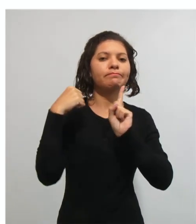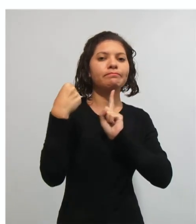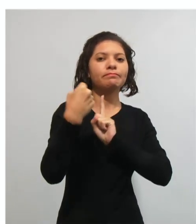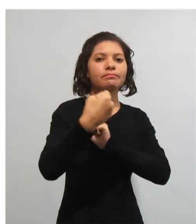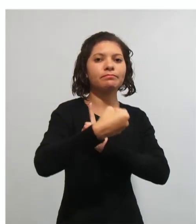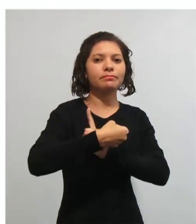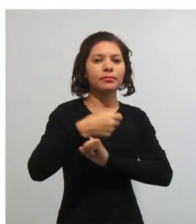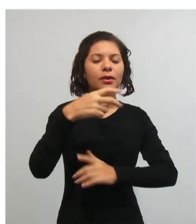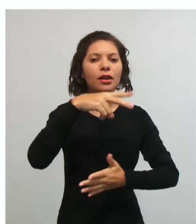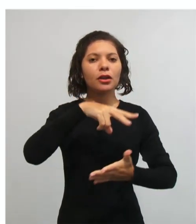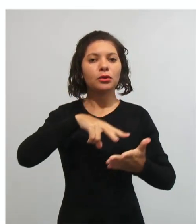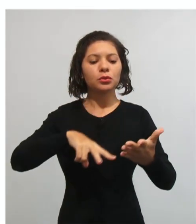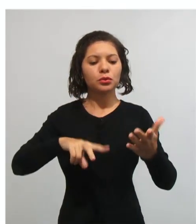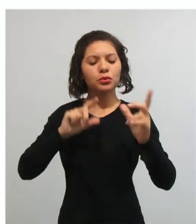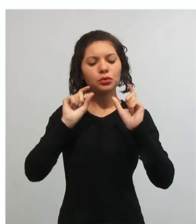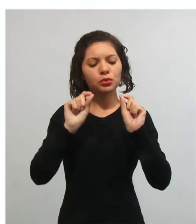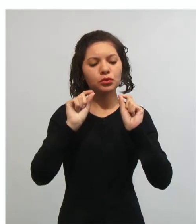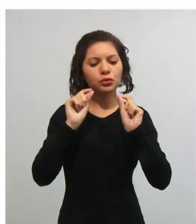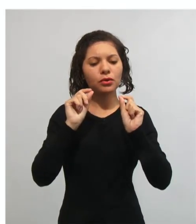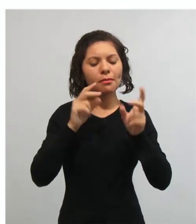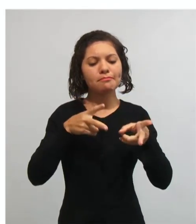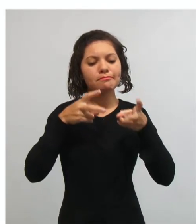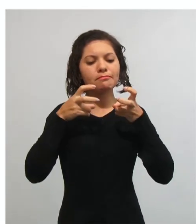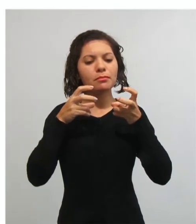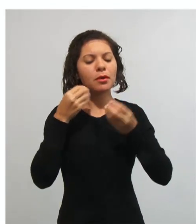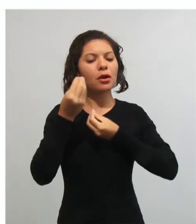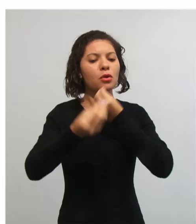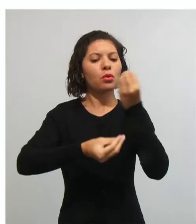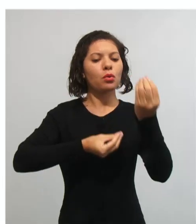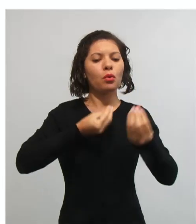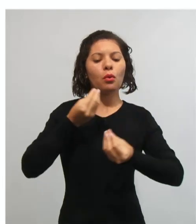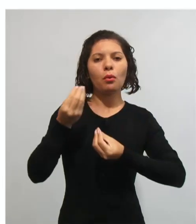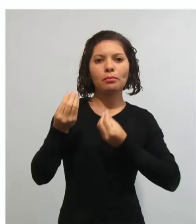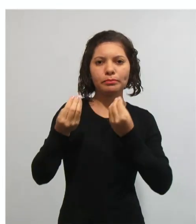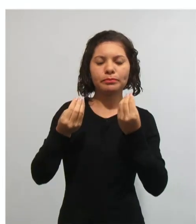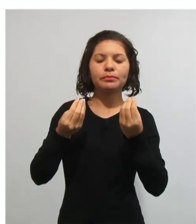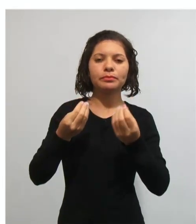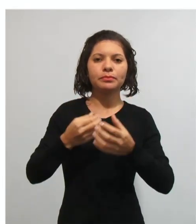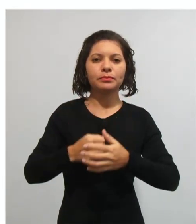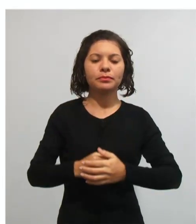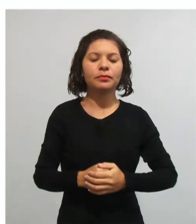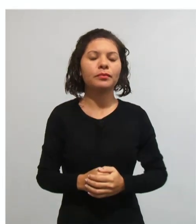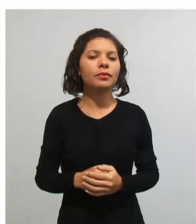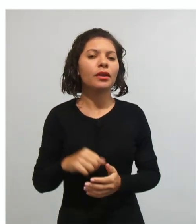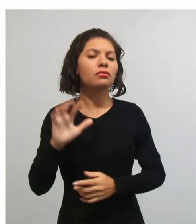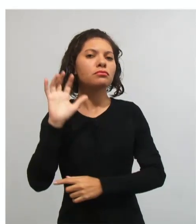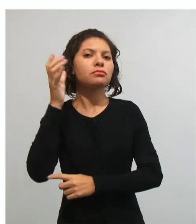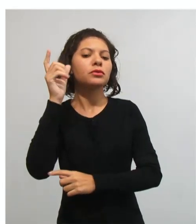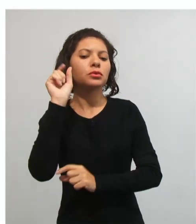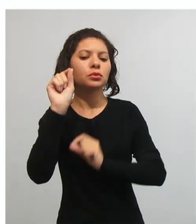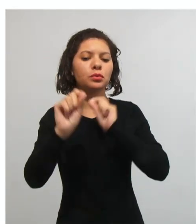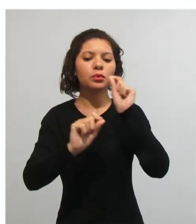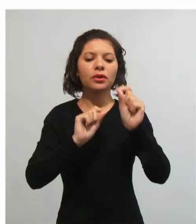a leitura, então, deve ser considerada no seu aspecto mais consequente, que não é o de